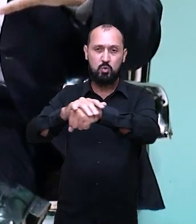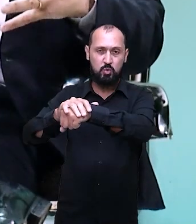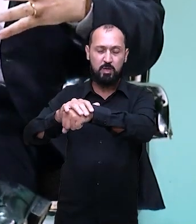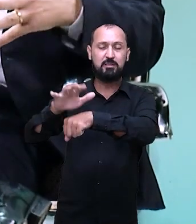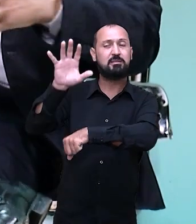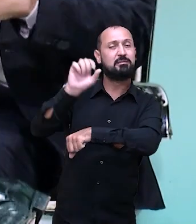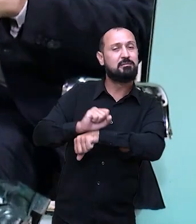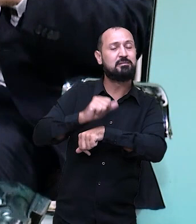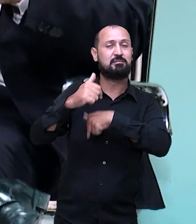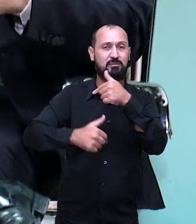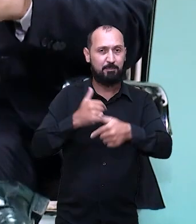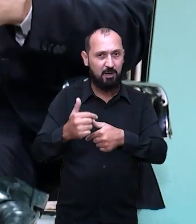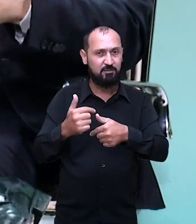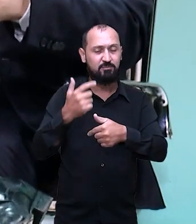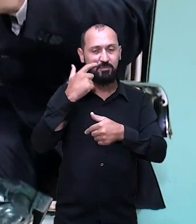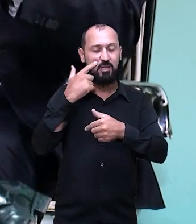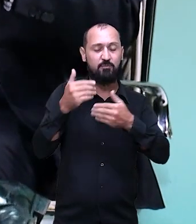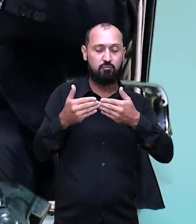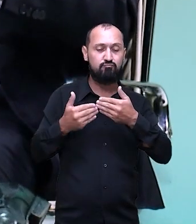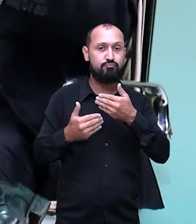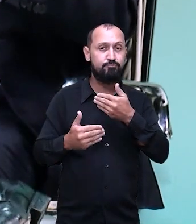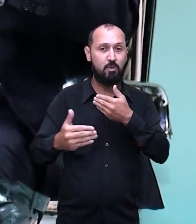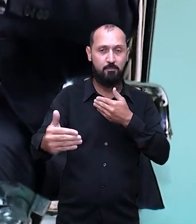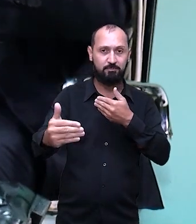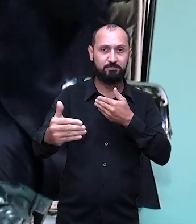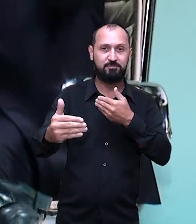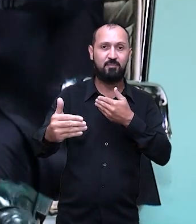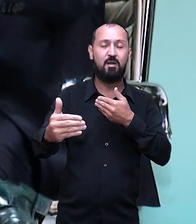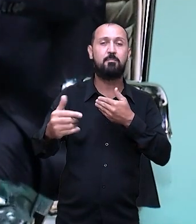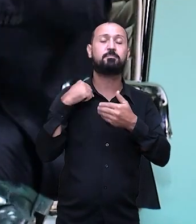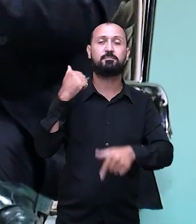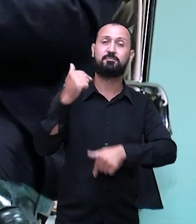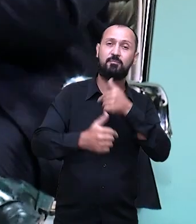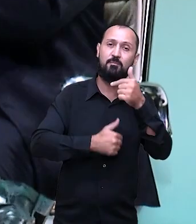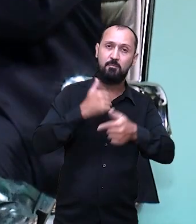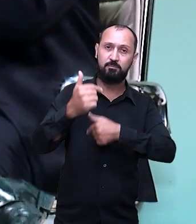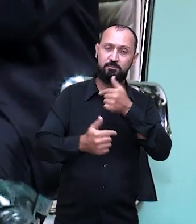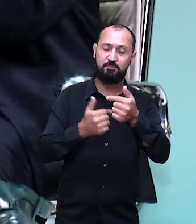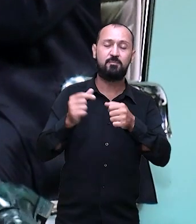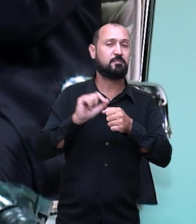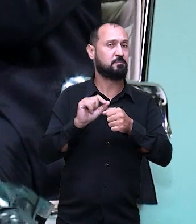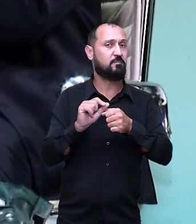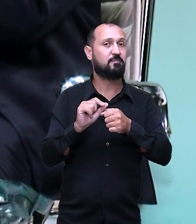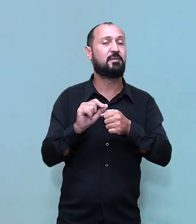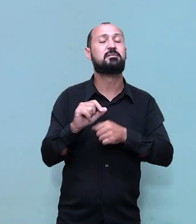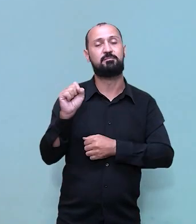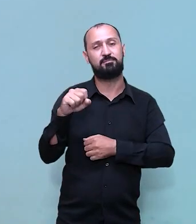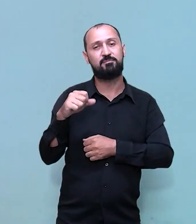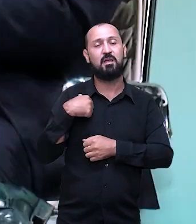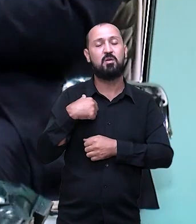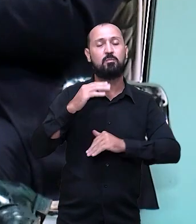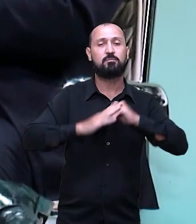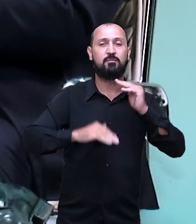determinadas regras que, se não cumpridas, pode acarretar com a sua culpabilidade quando acontecer alguma coisa de errado com o trabalhador. E a